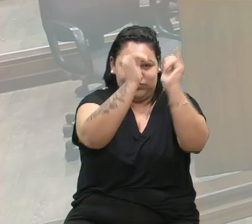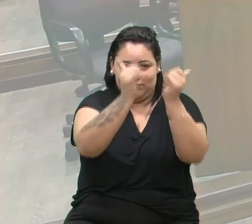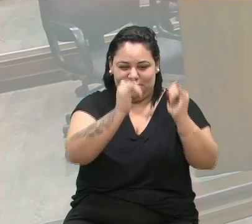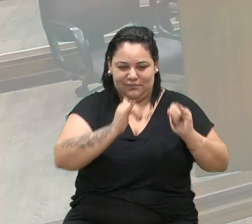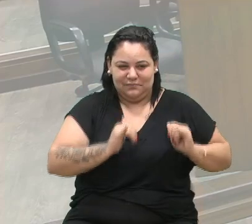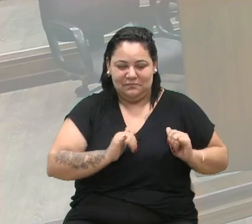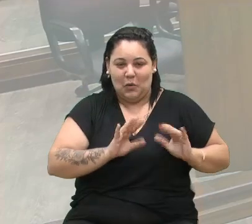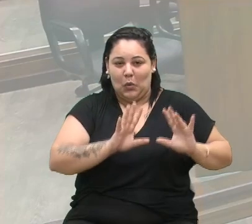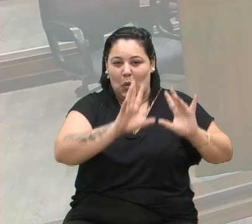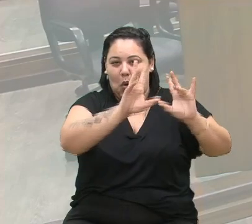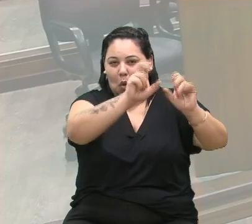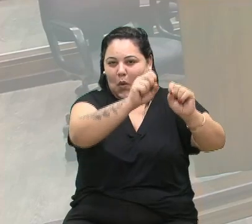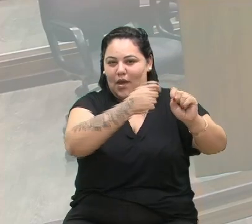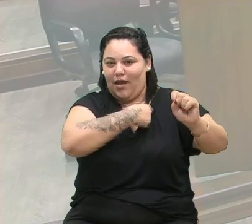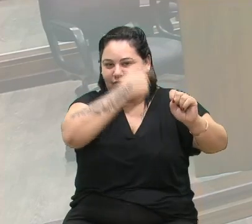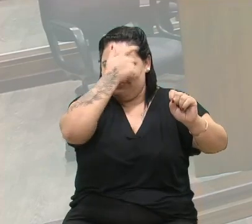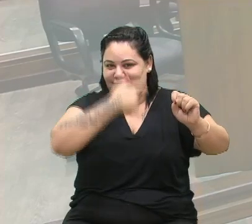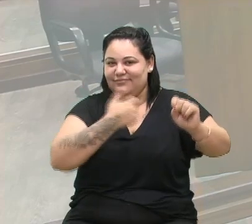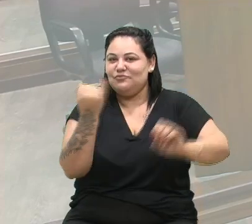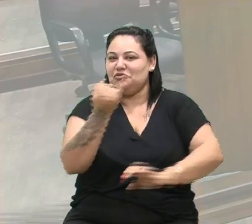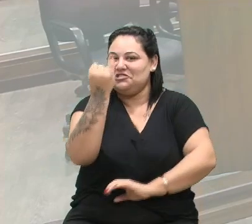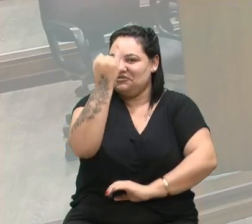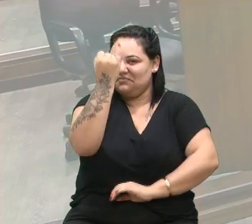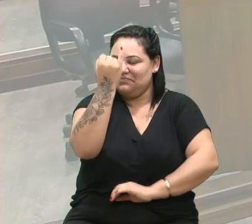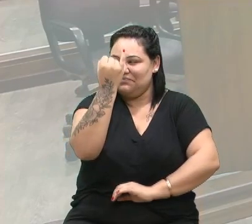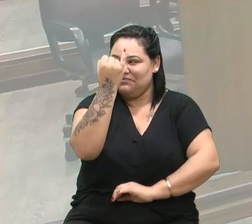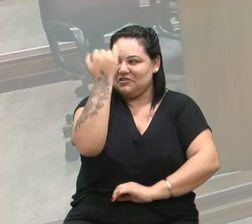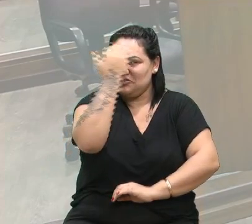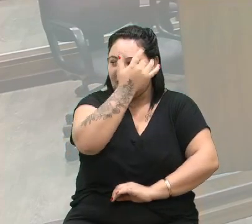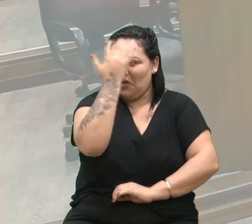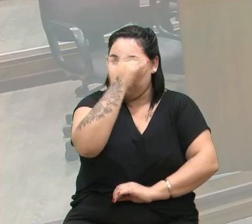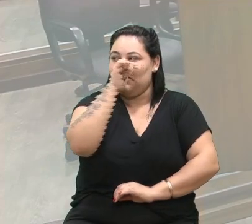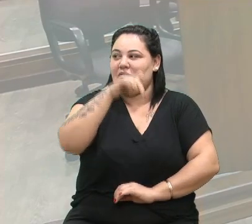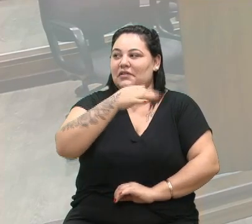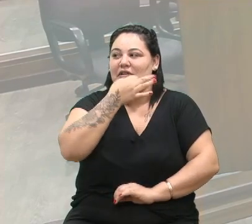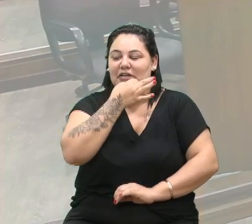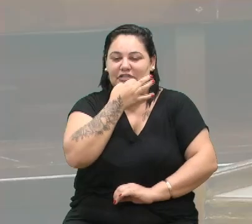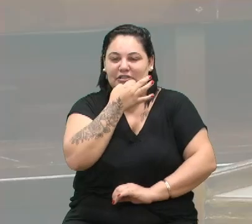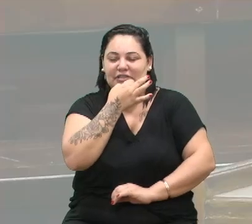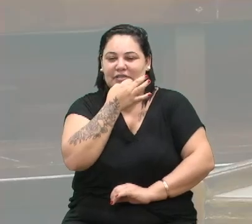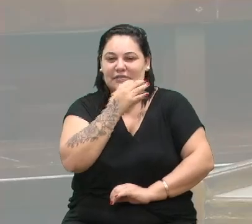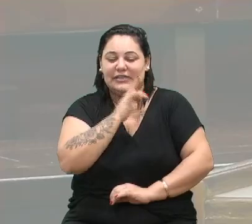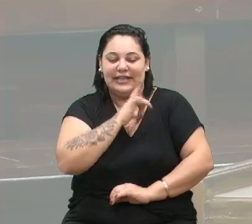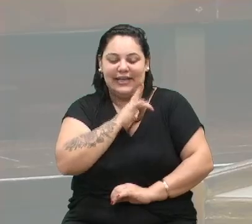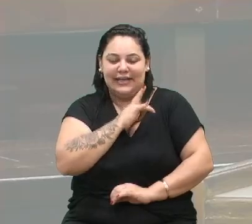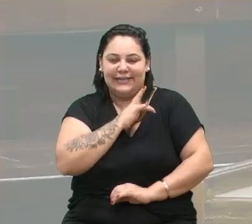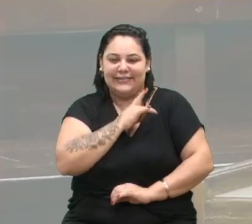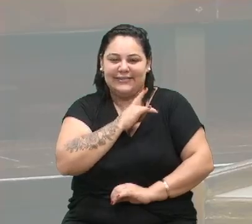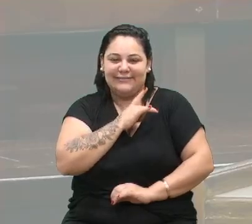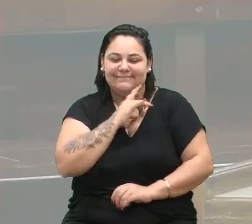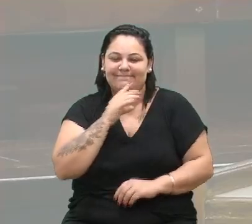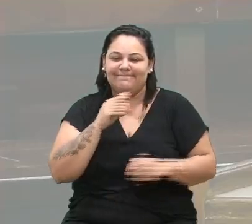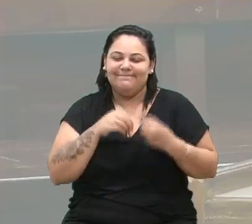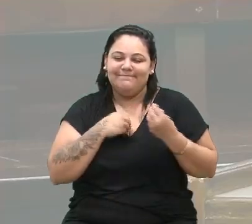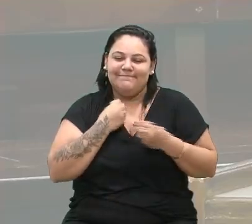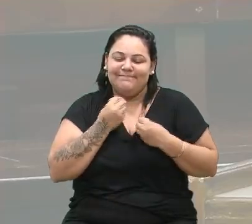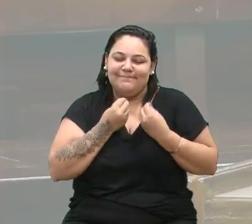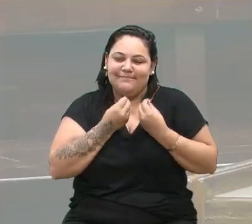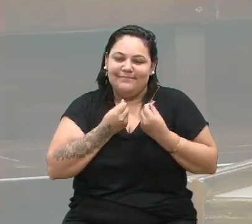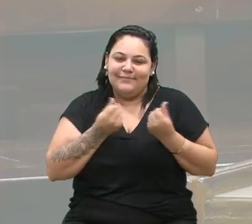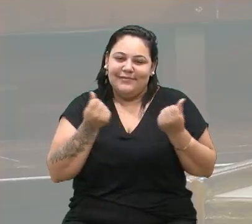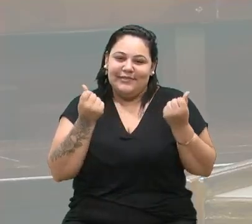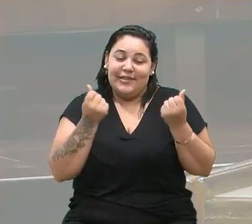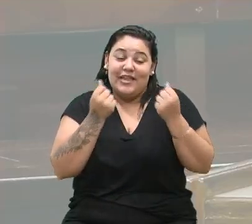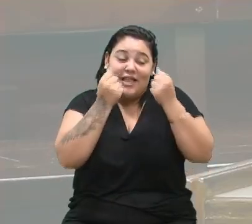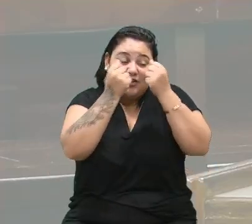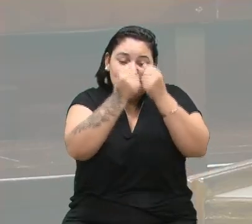e achei bem importante o prefeito de Caxias do Sul ter essa sensibilidade de estar junto com o